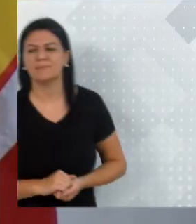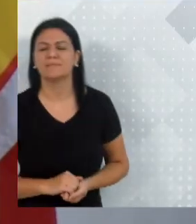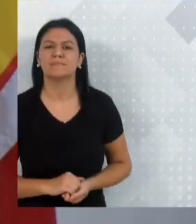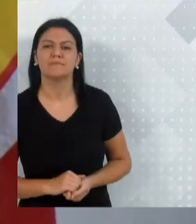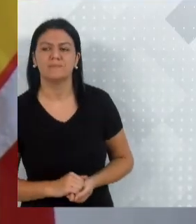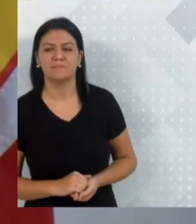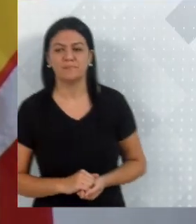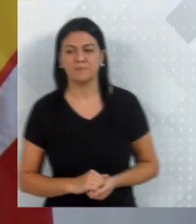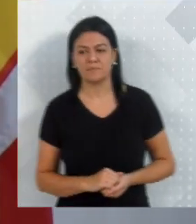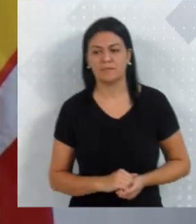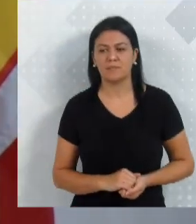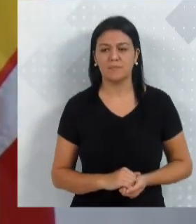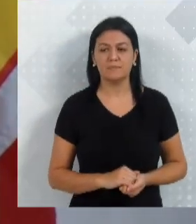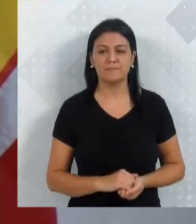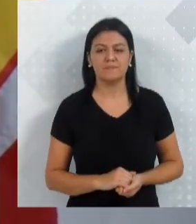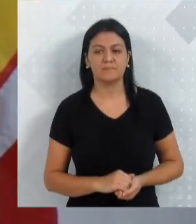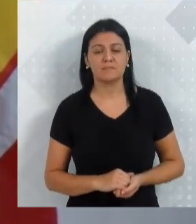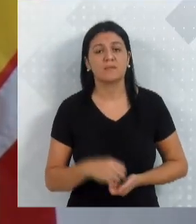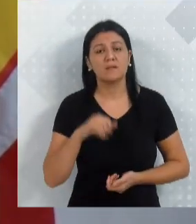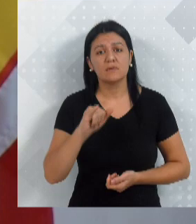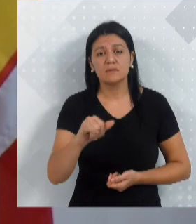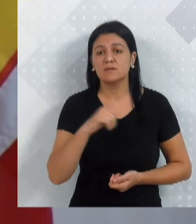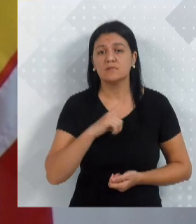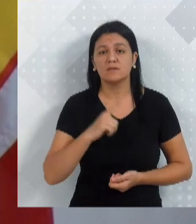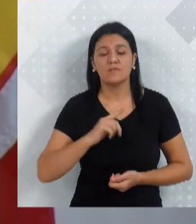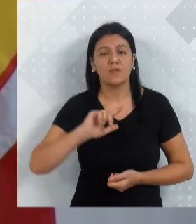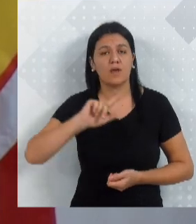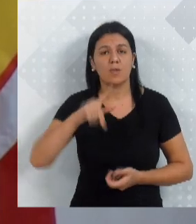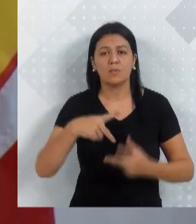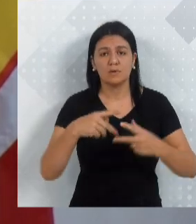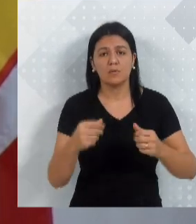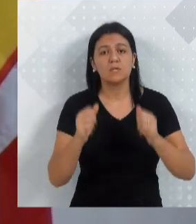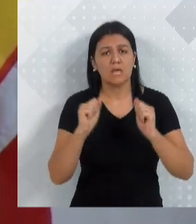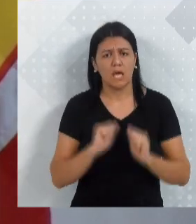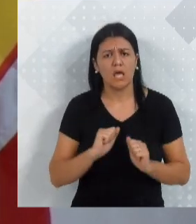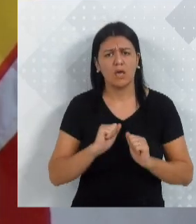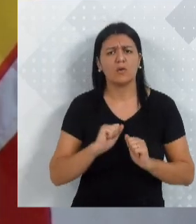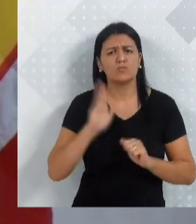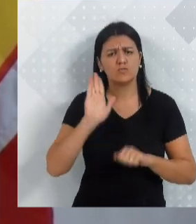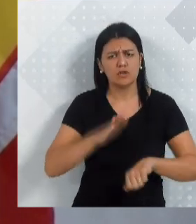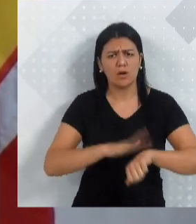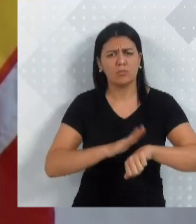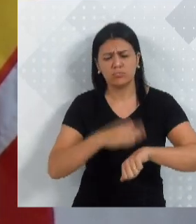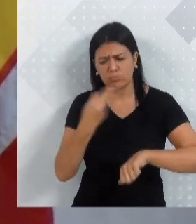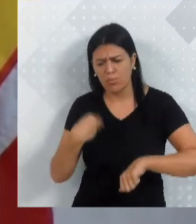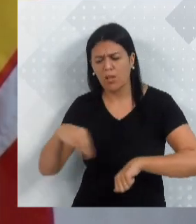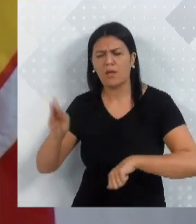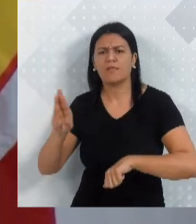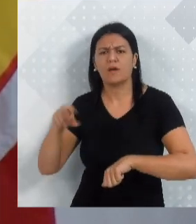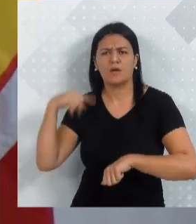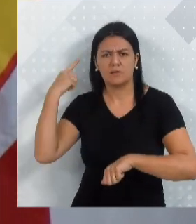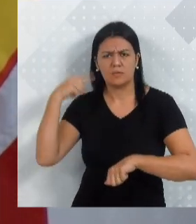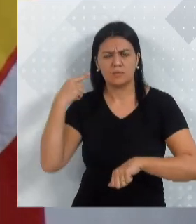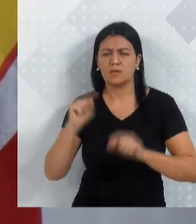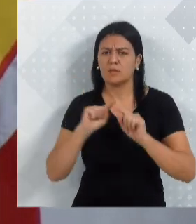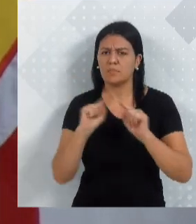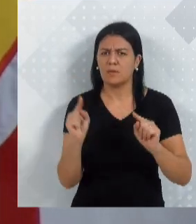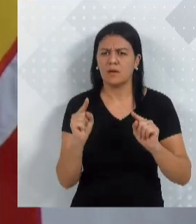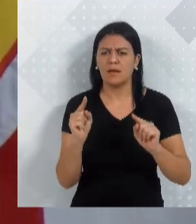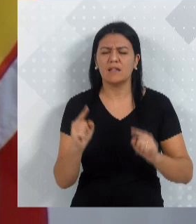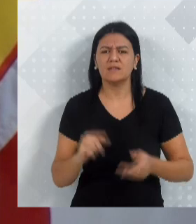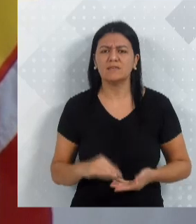Vossa Excelência traz aqui, né, imediatamente estarei levando a deputada federal e o que nos cabe fazer, nós vamos fazer. Agora, os recursos estão